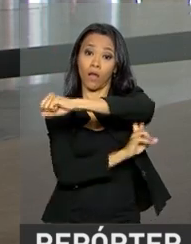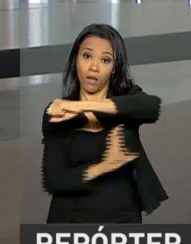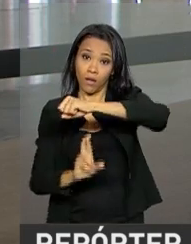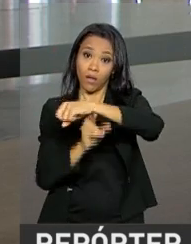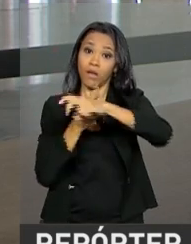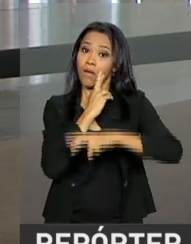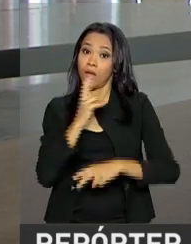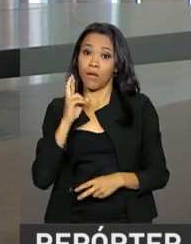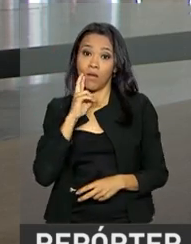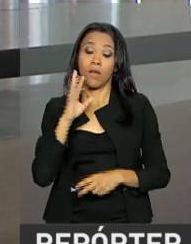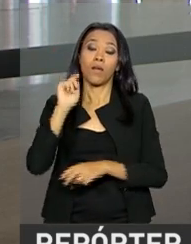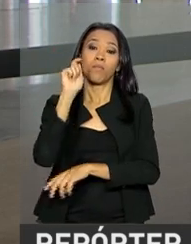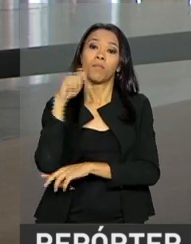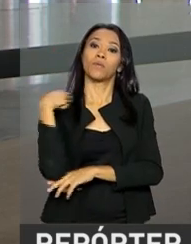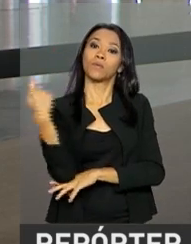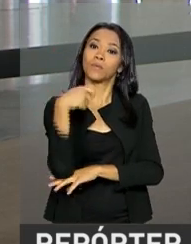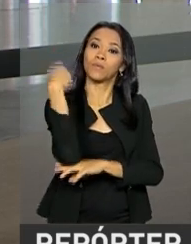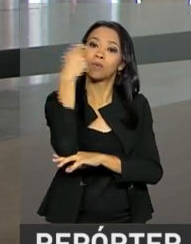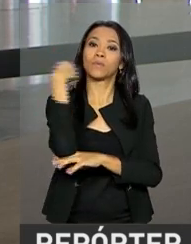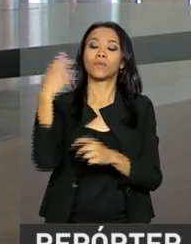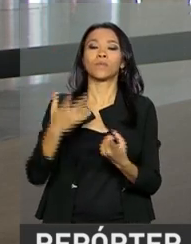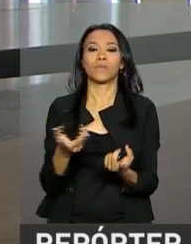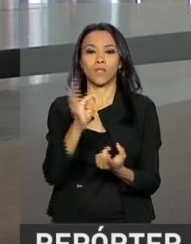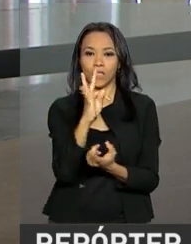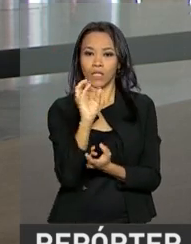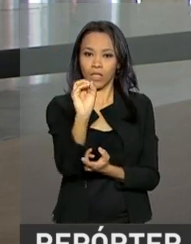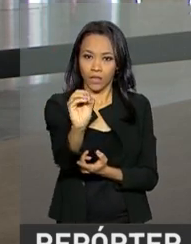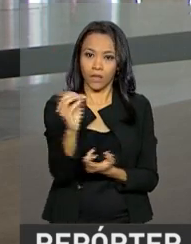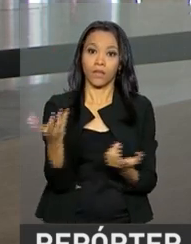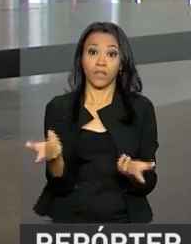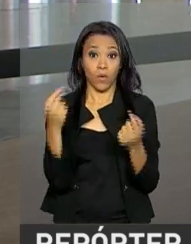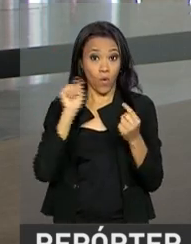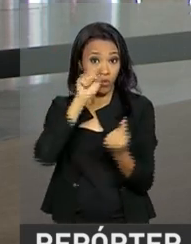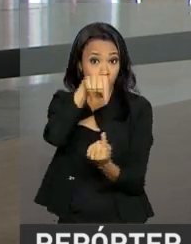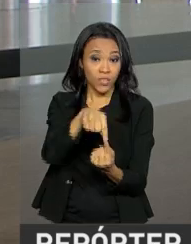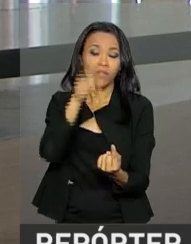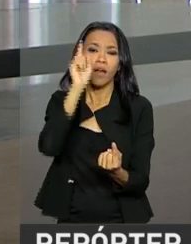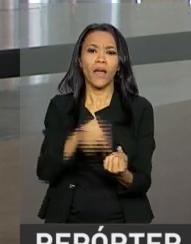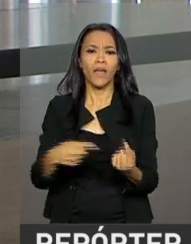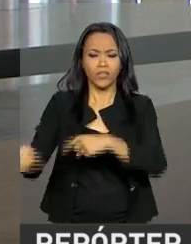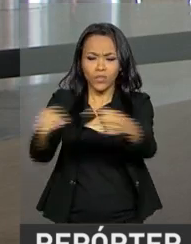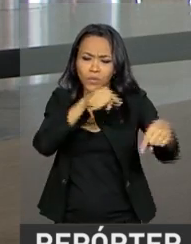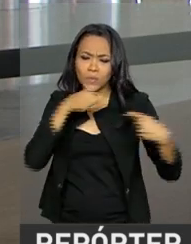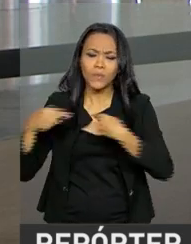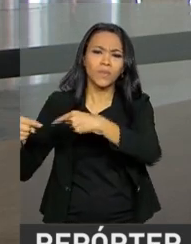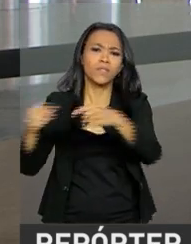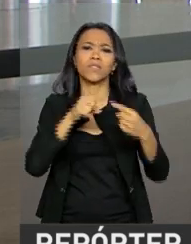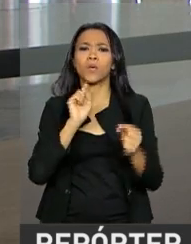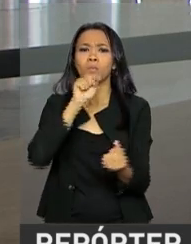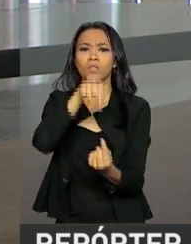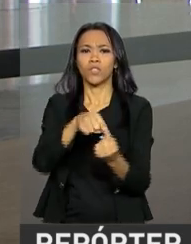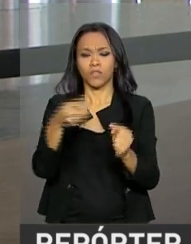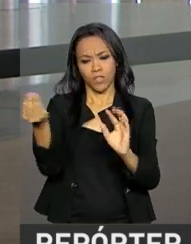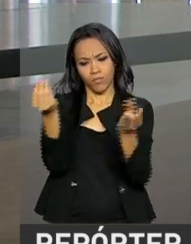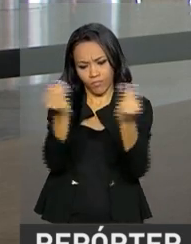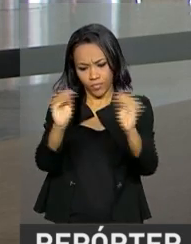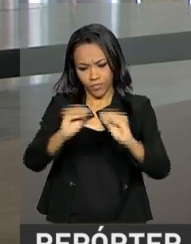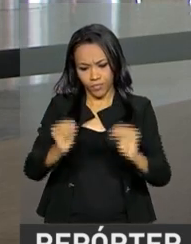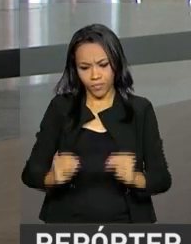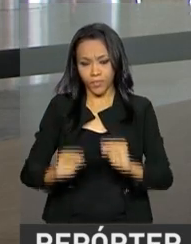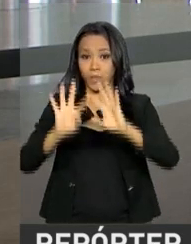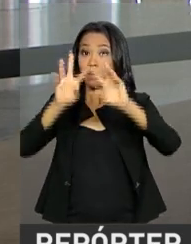Mato Grosso do Sul Pará e Tocantins A ideia é discutir os acordos de cooperação para a implementação do Plano Nacional de